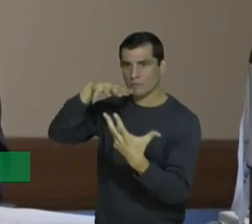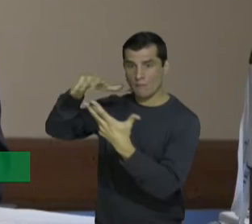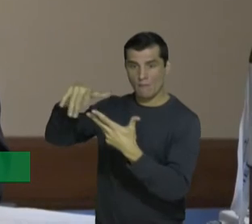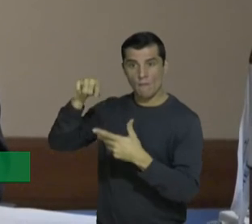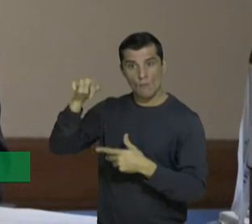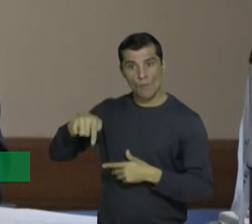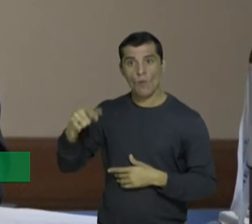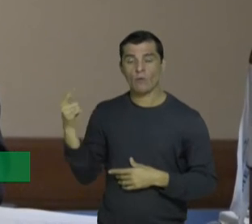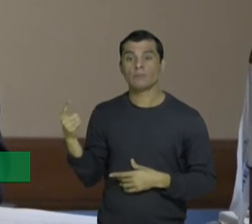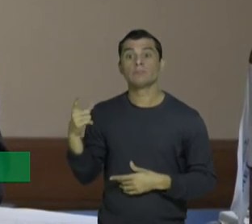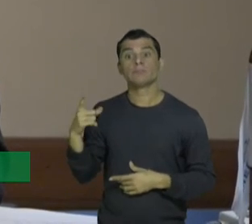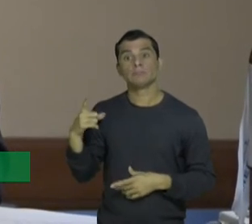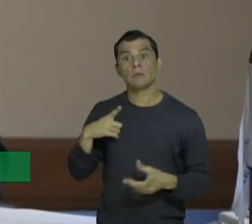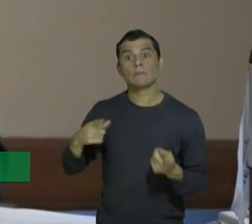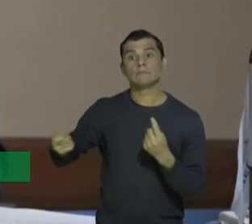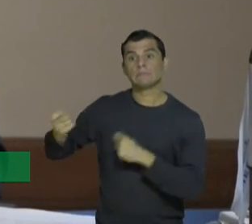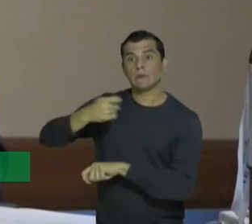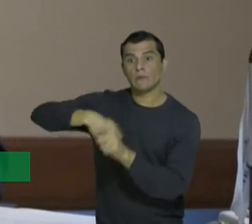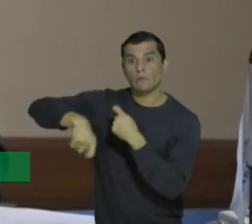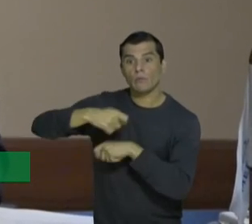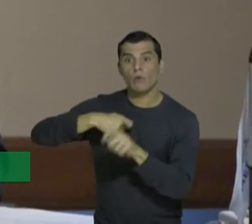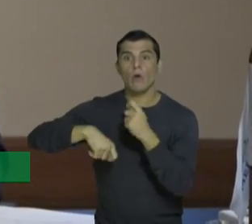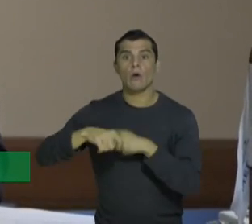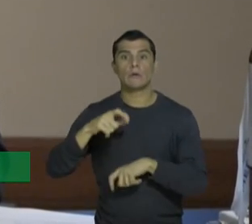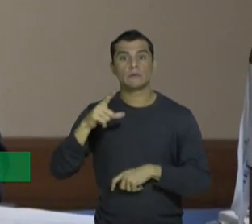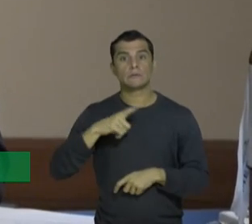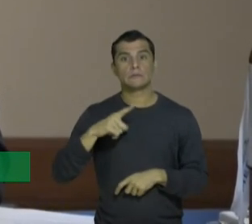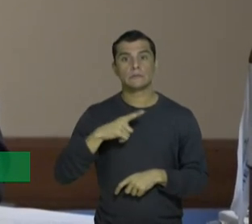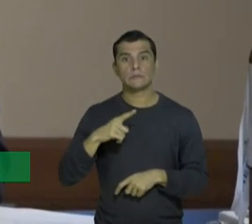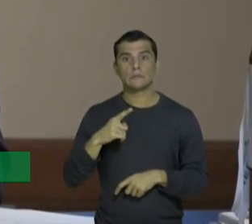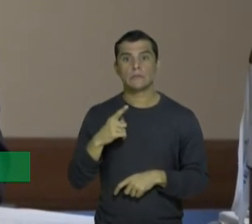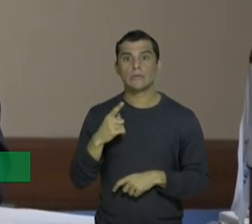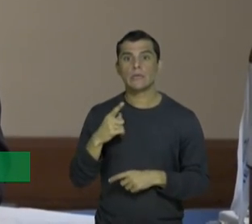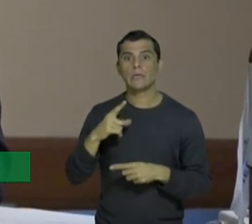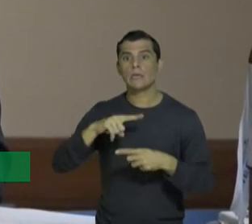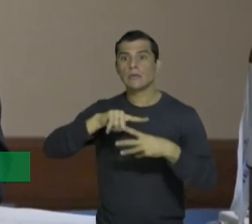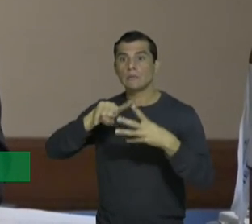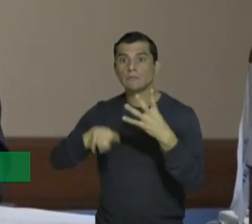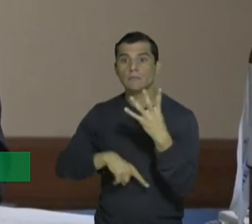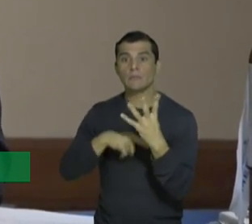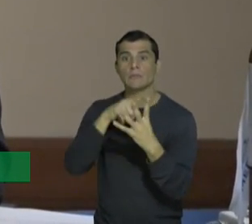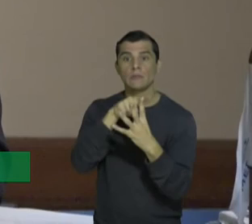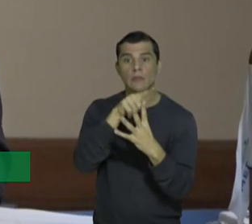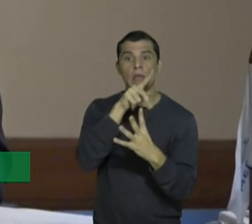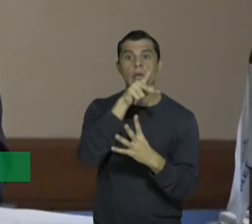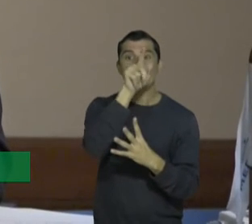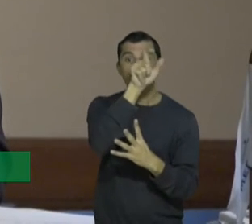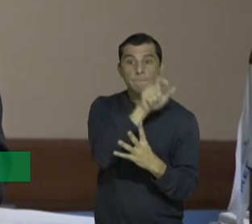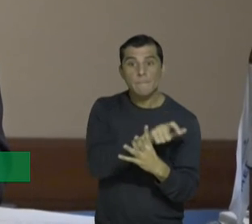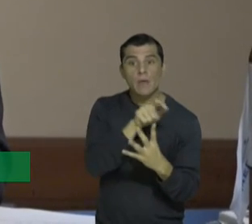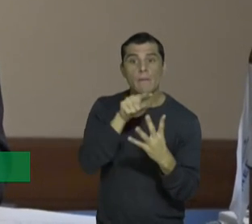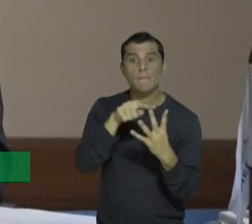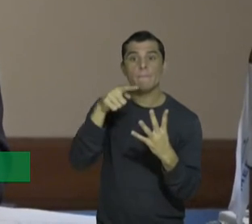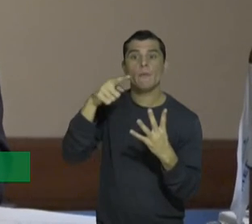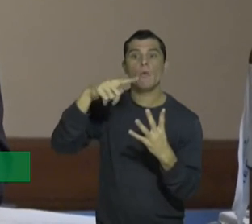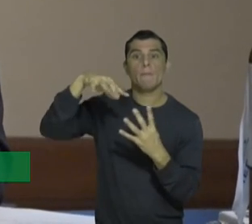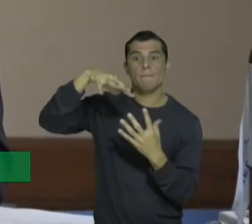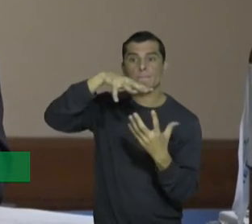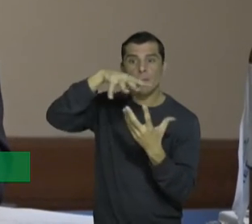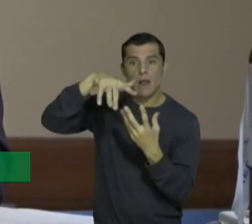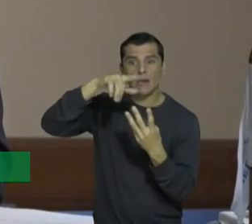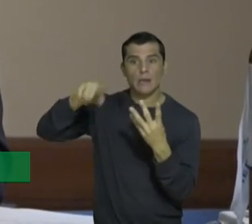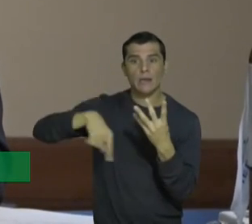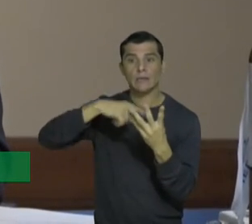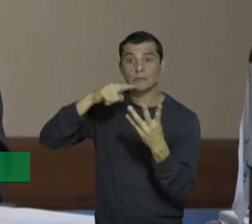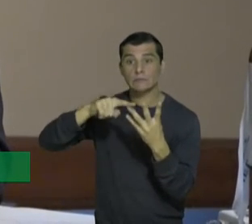tem uma centralização são em quatro PS em em inglês eh people Planet prosperity e Profit